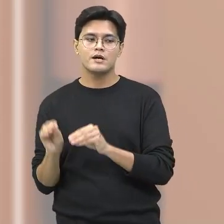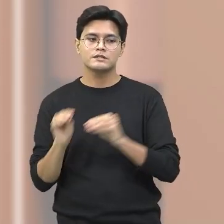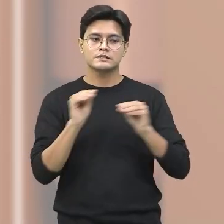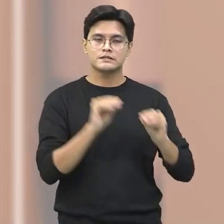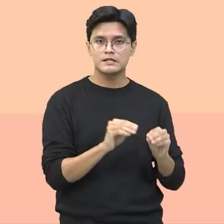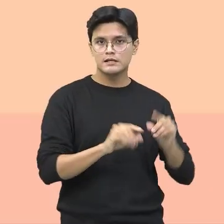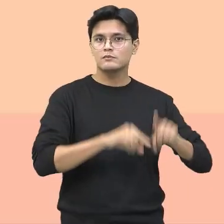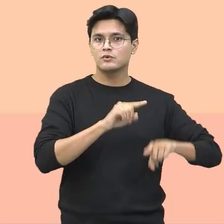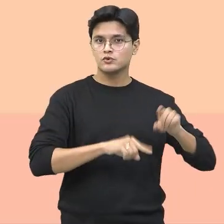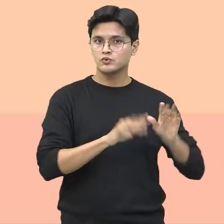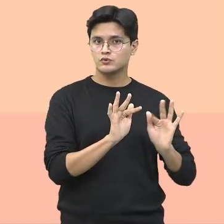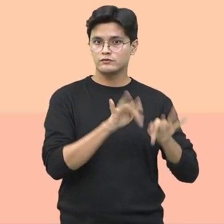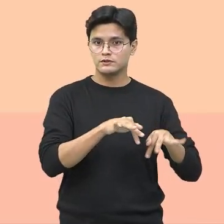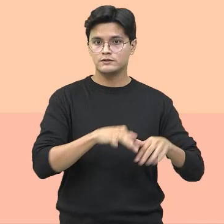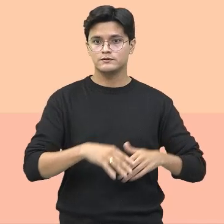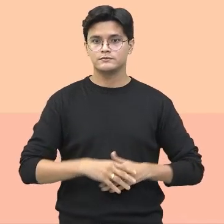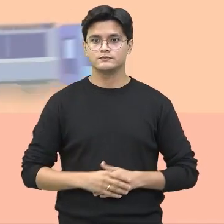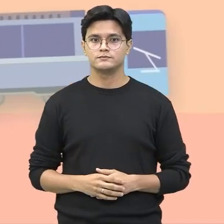final